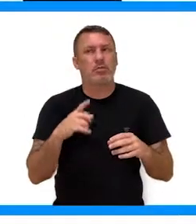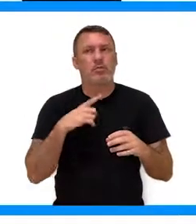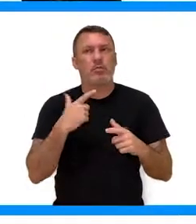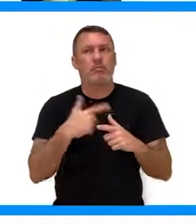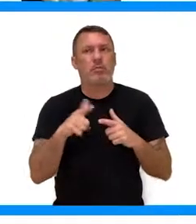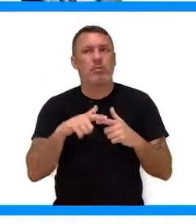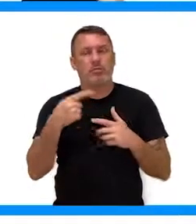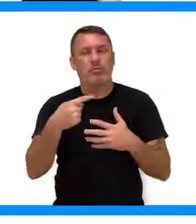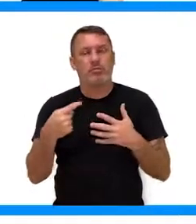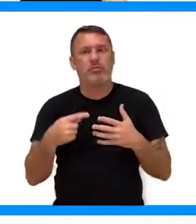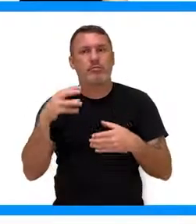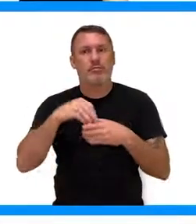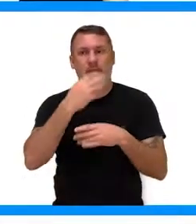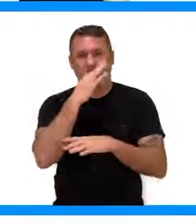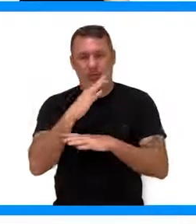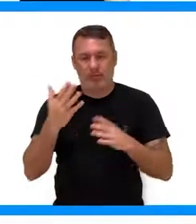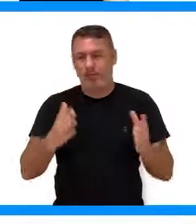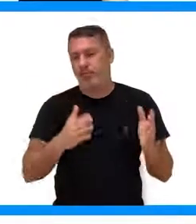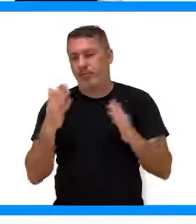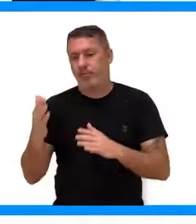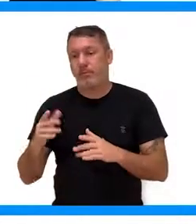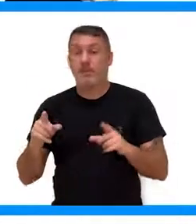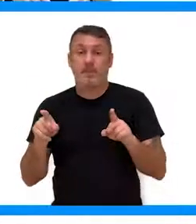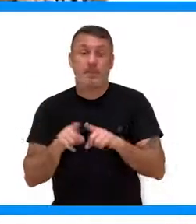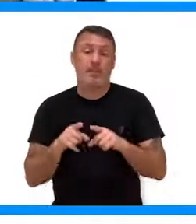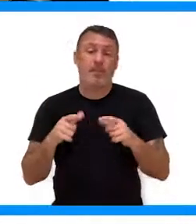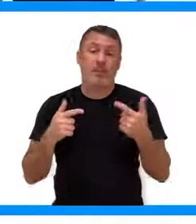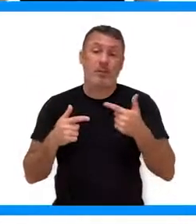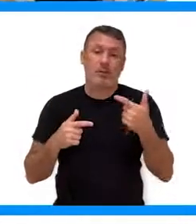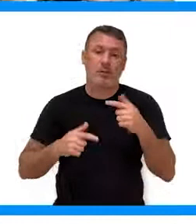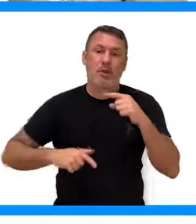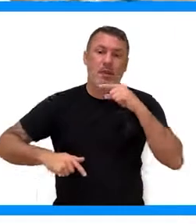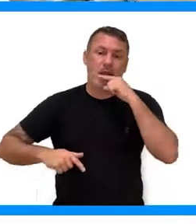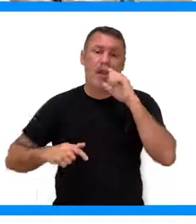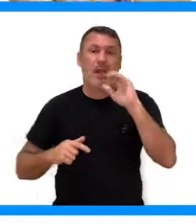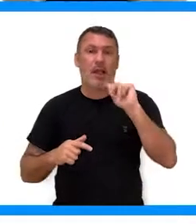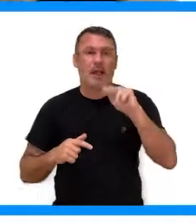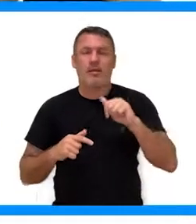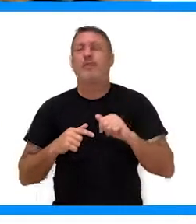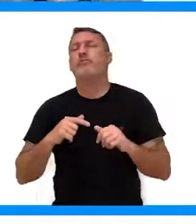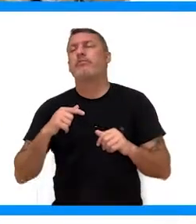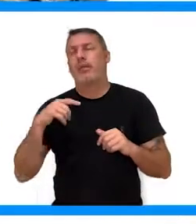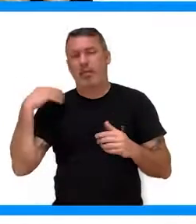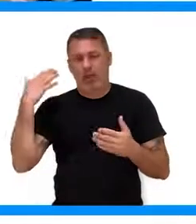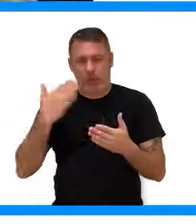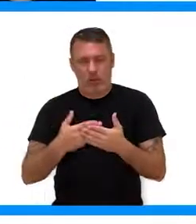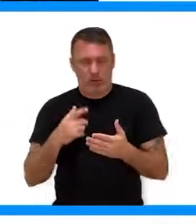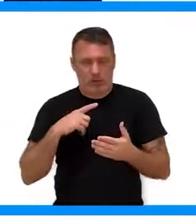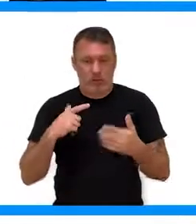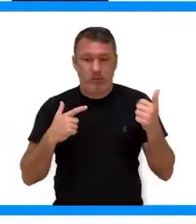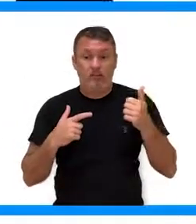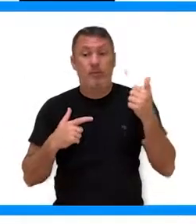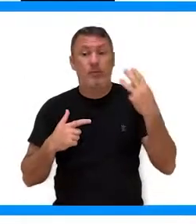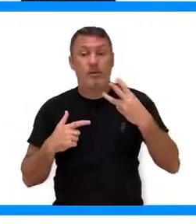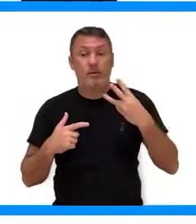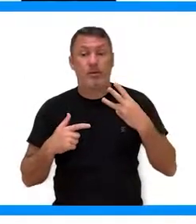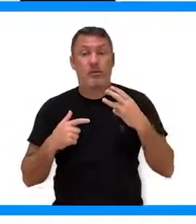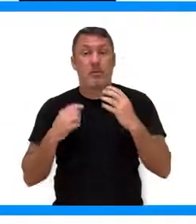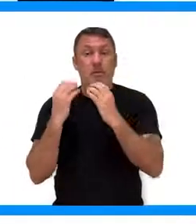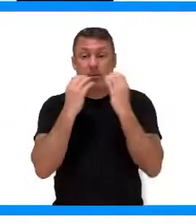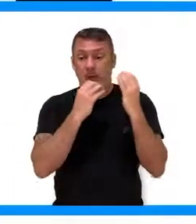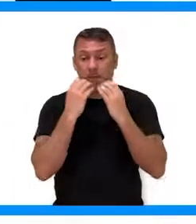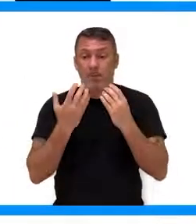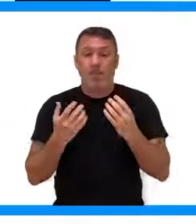no meio, relacionado a questões ambientais. Em segundo lugar, cana-de-açúcar, claro, continua sendo até os residuais um destaque, também